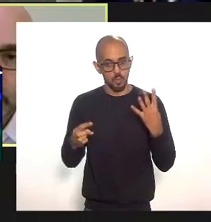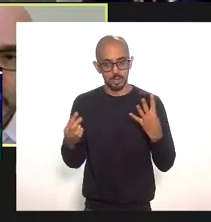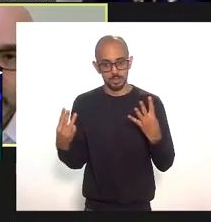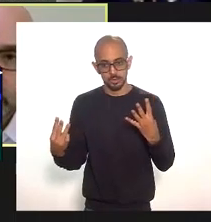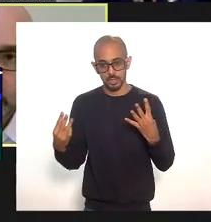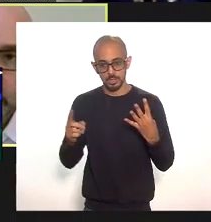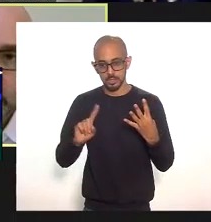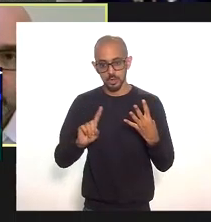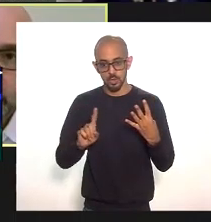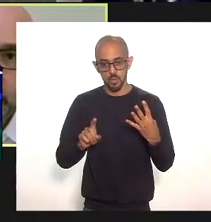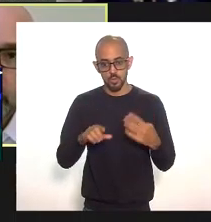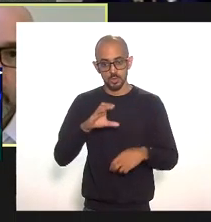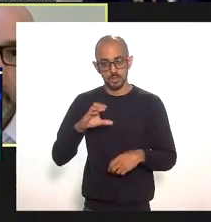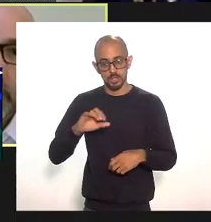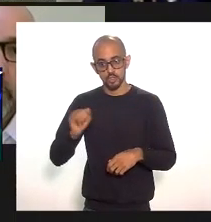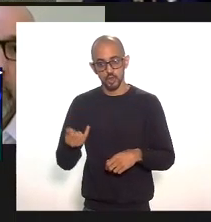4-2.